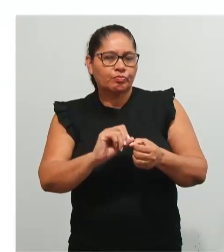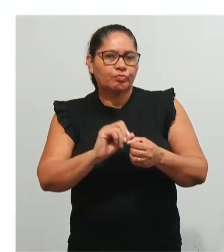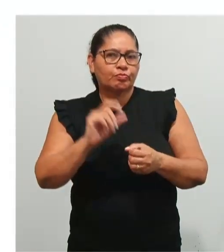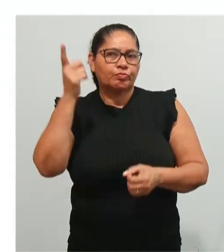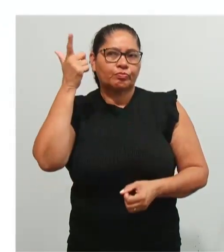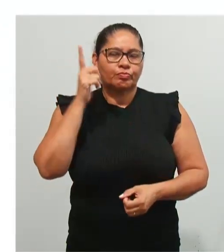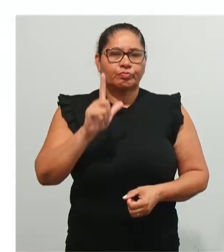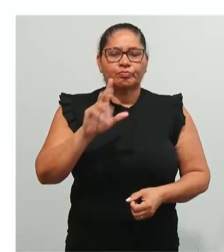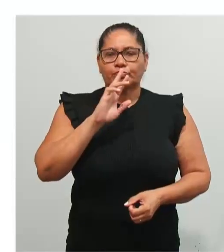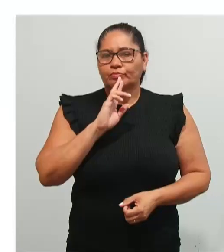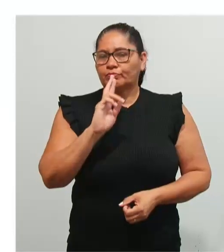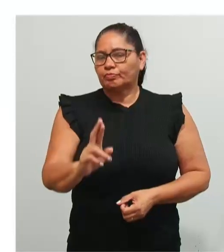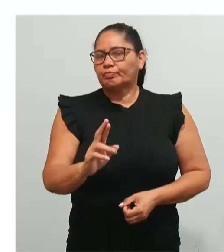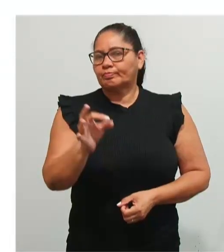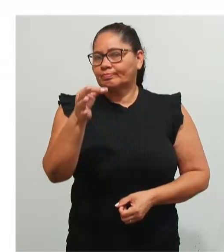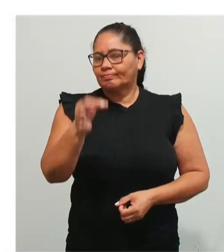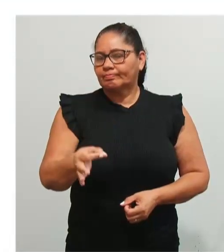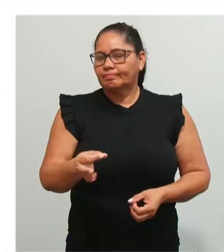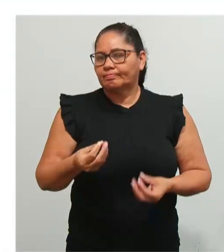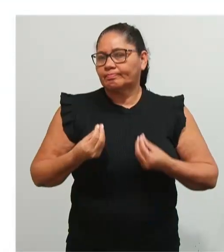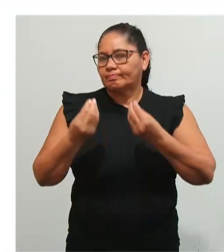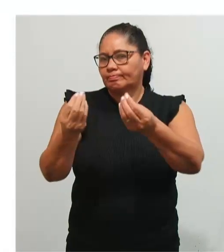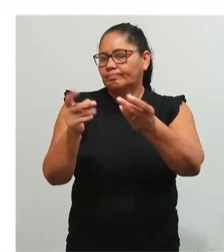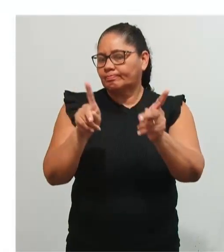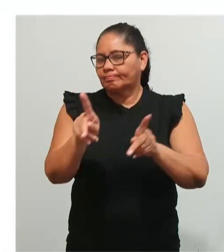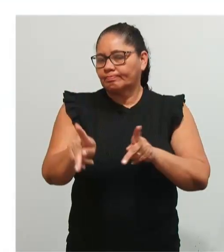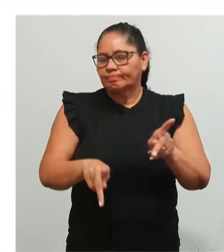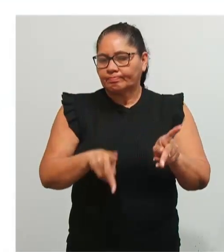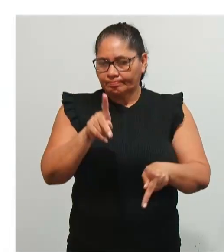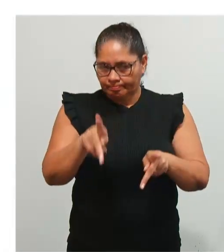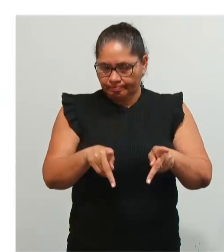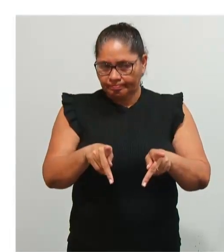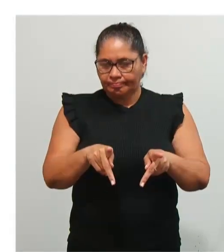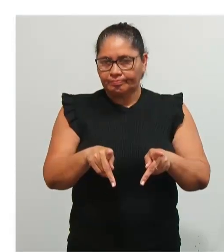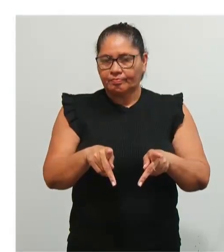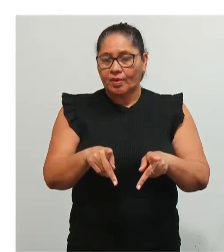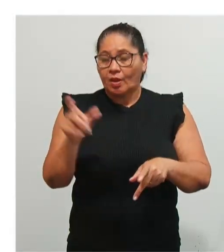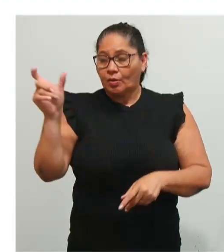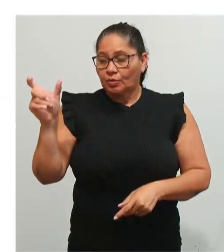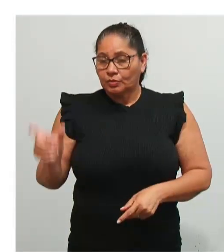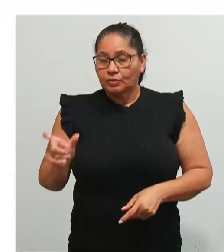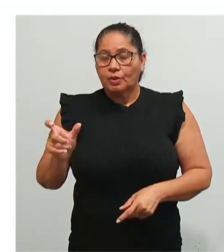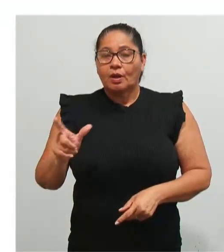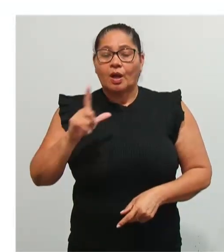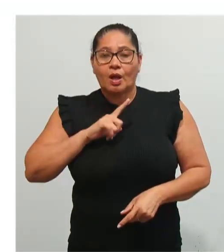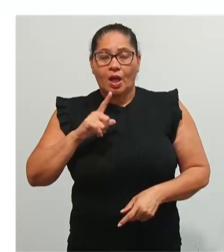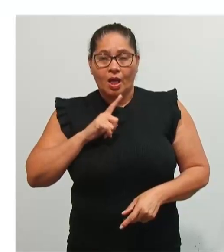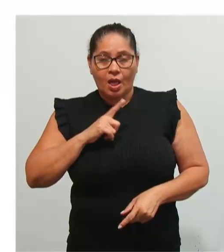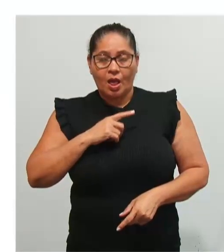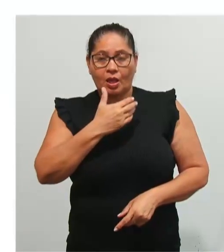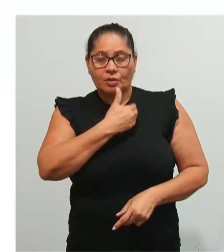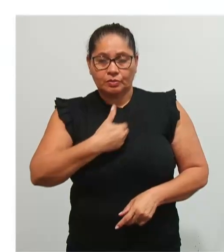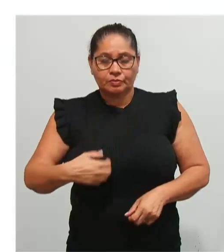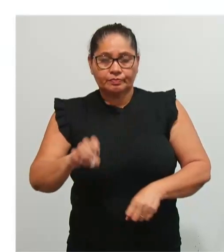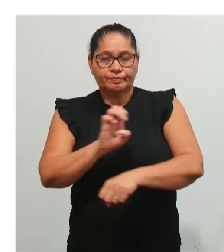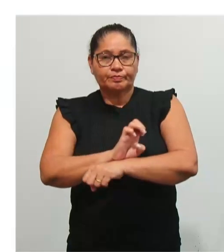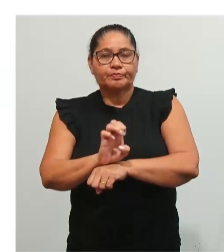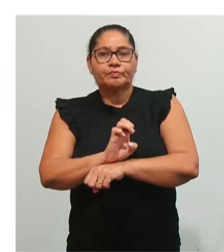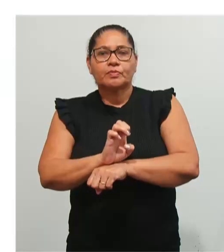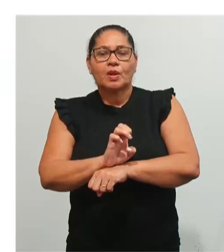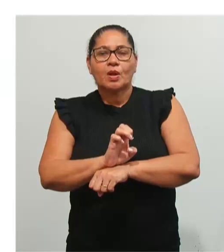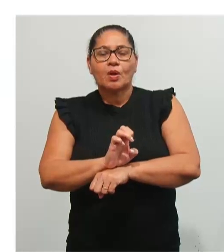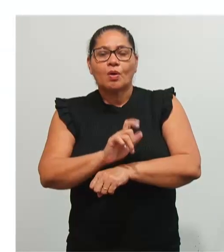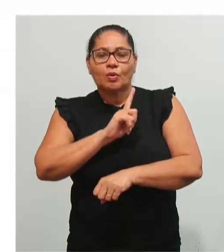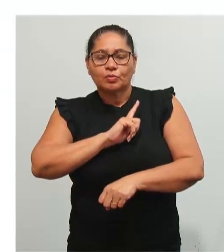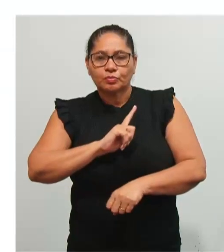resultados finais, ou seja, o que foi entregue à população. Para o autor, existe governança em Estado quando o seu